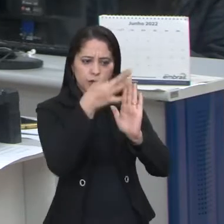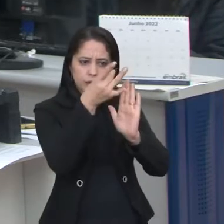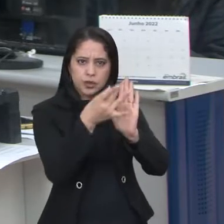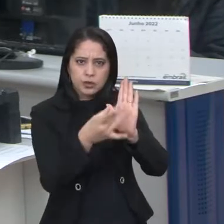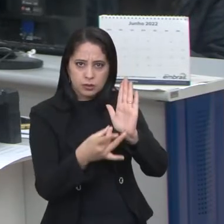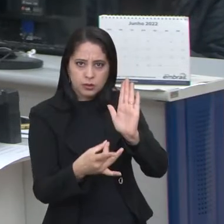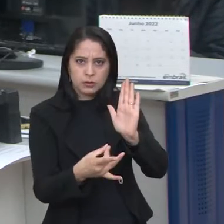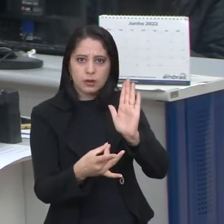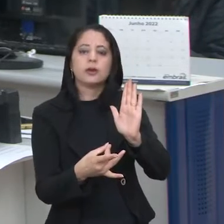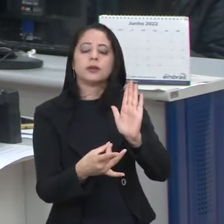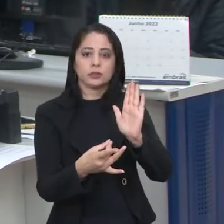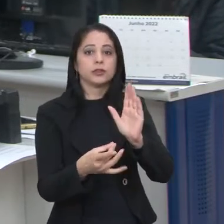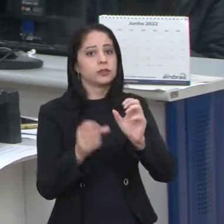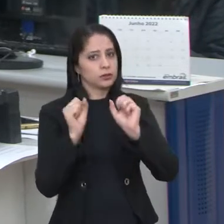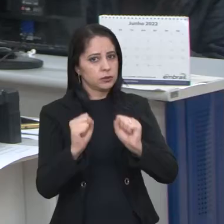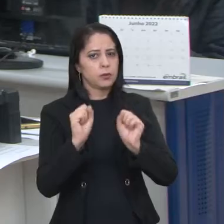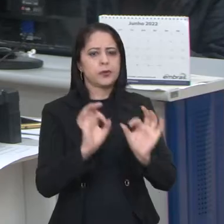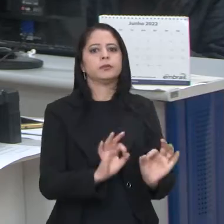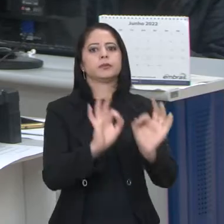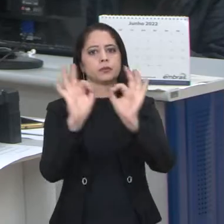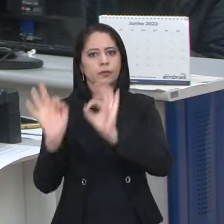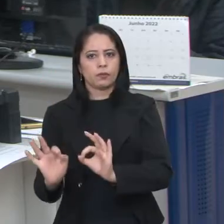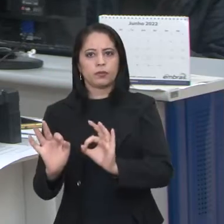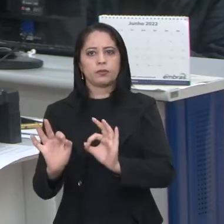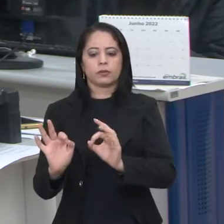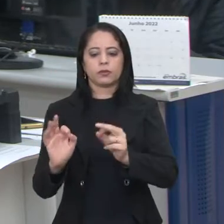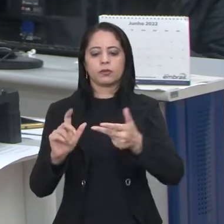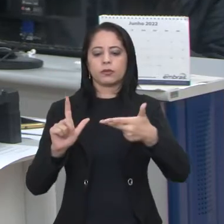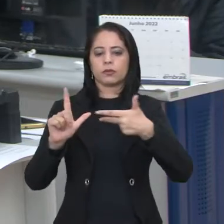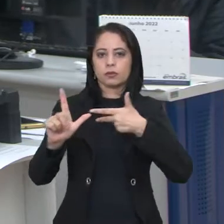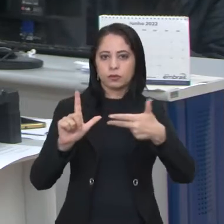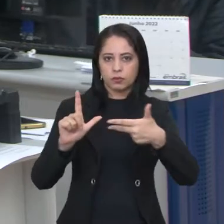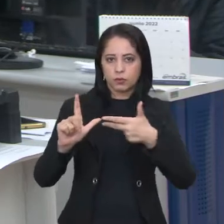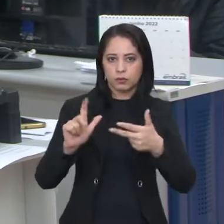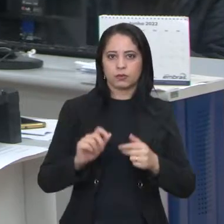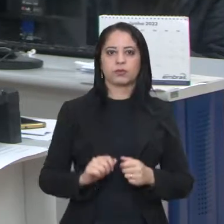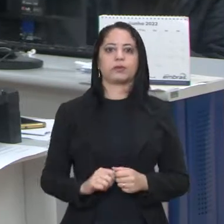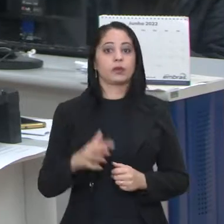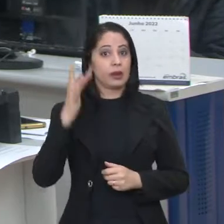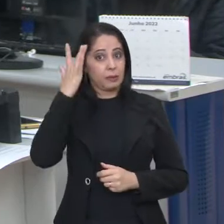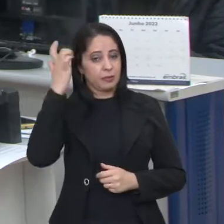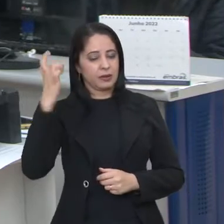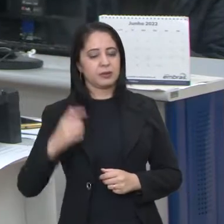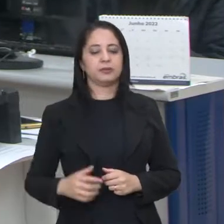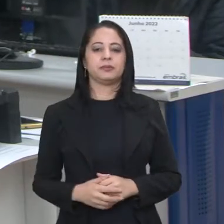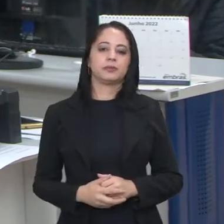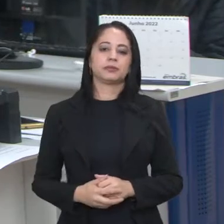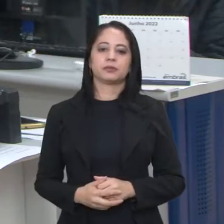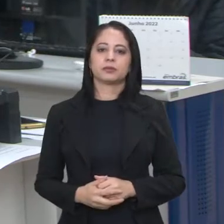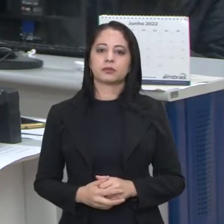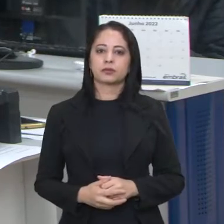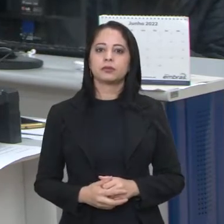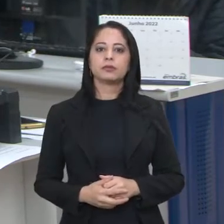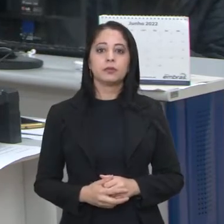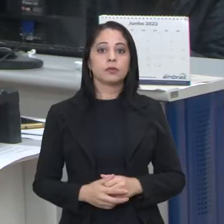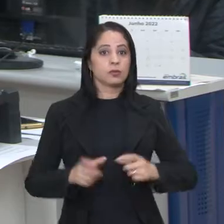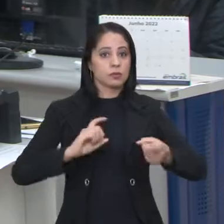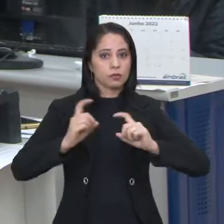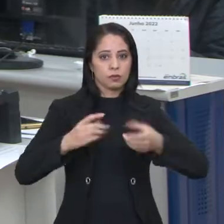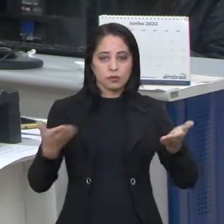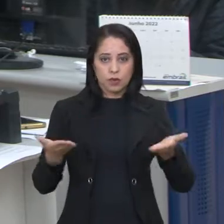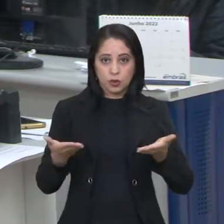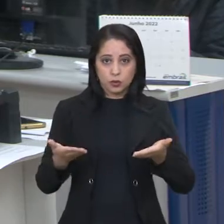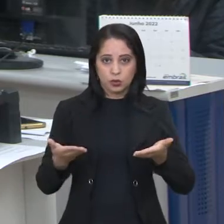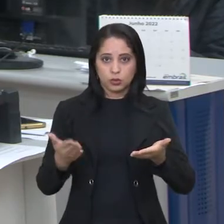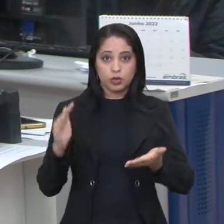aprovados durante a sessão você confere no Semana Legislativa, que vai ao ar amanhã. E como você acompanhou, a sessão desta